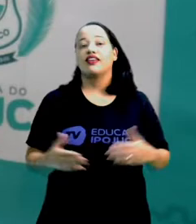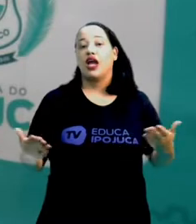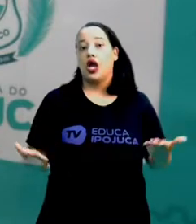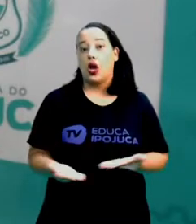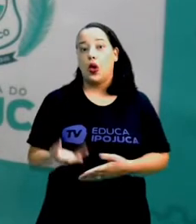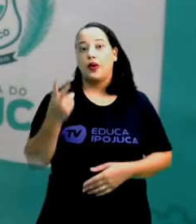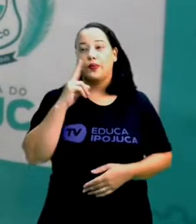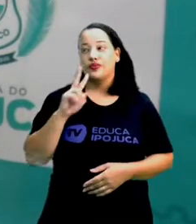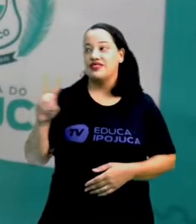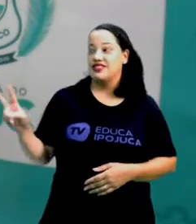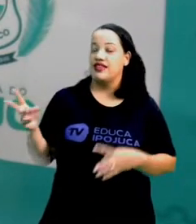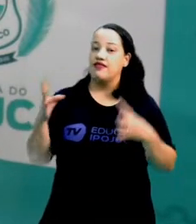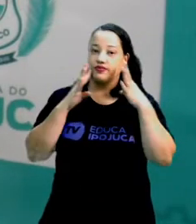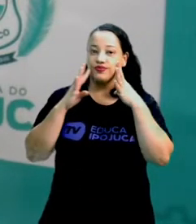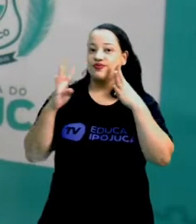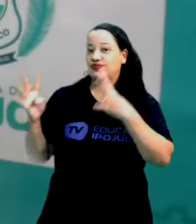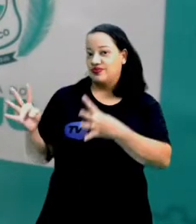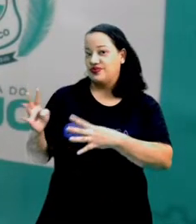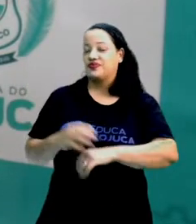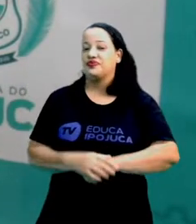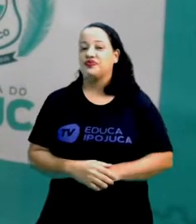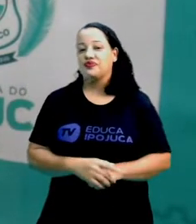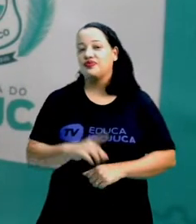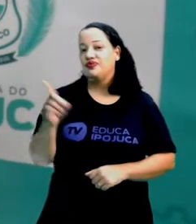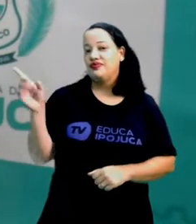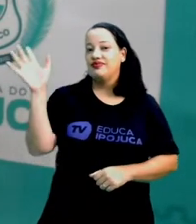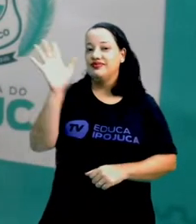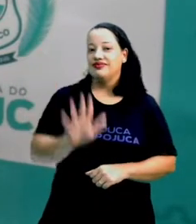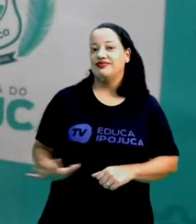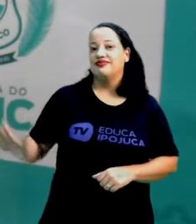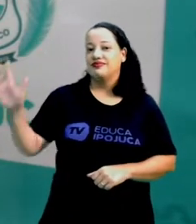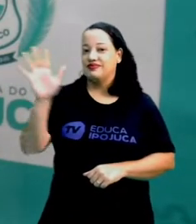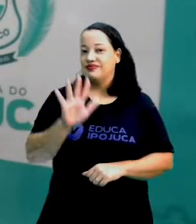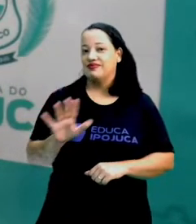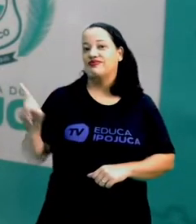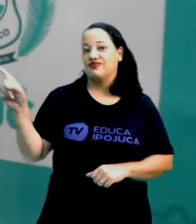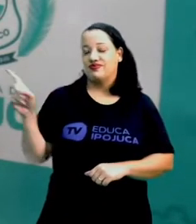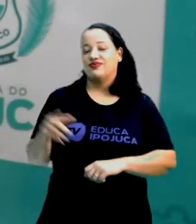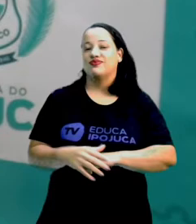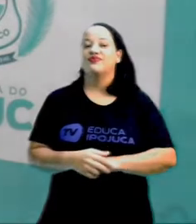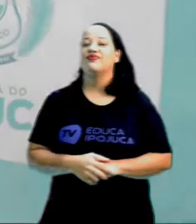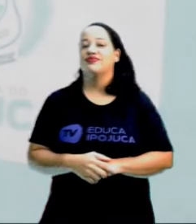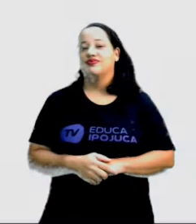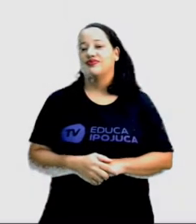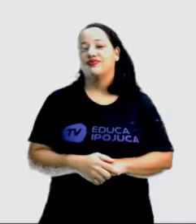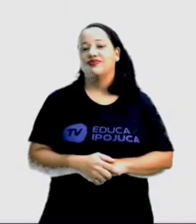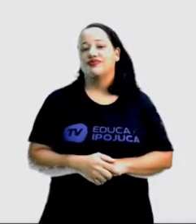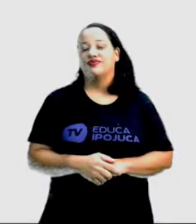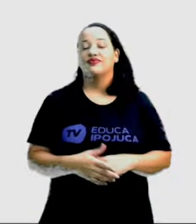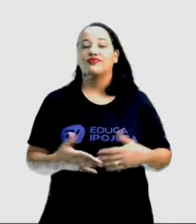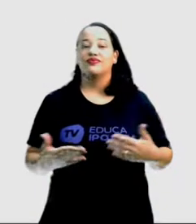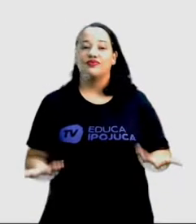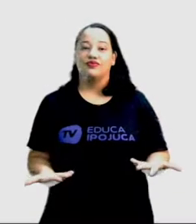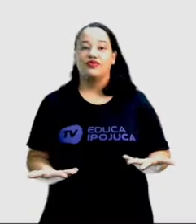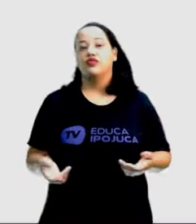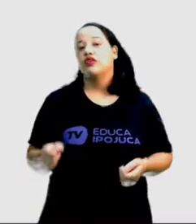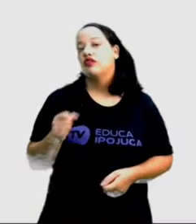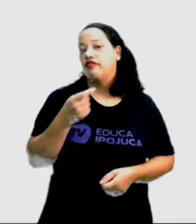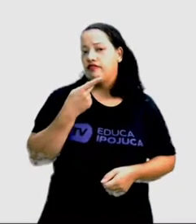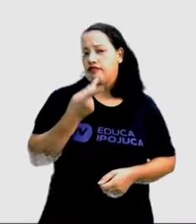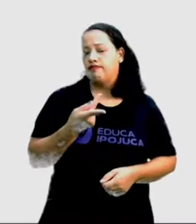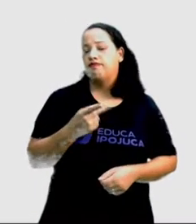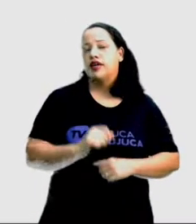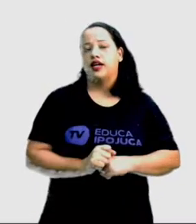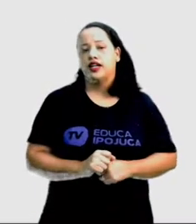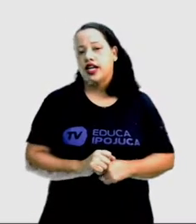Vamos observar com bastante atenção essas imagens aqui abaixo. Será que nós podemos afirmar